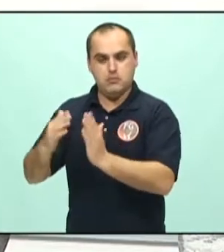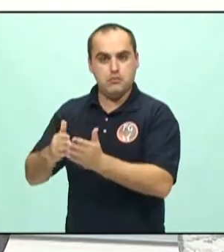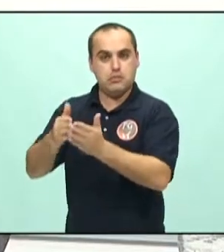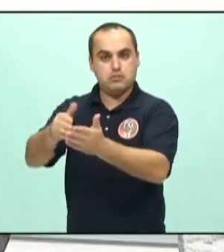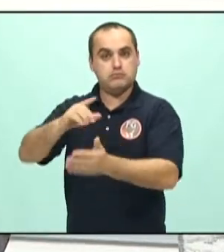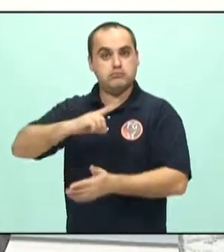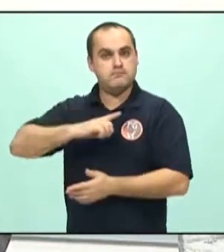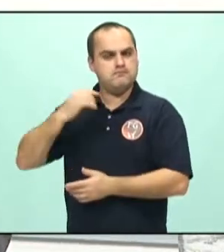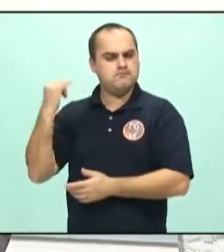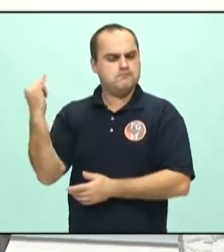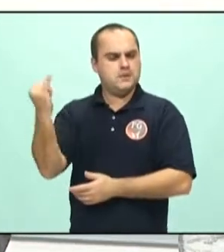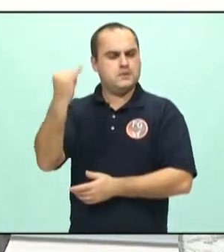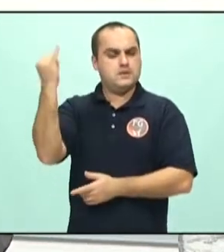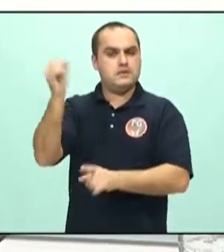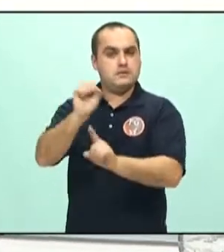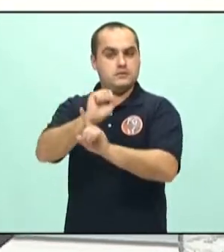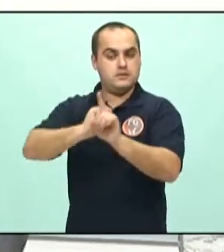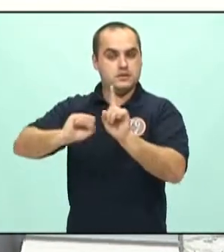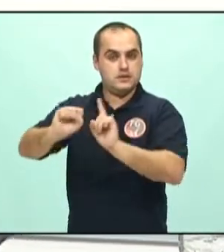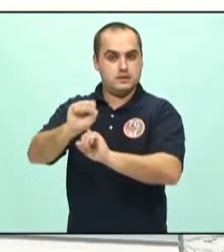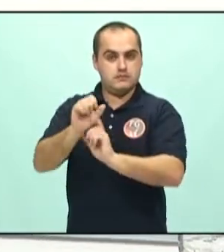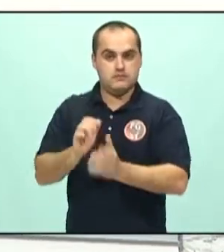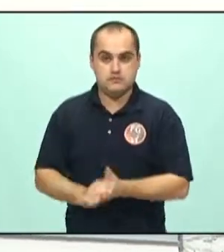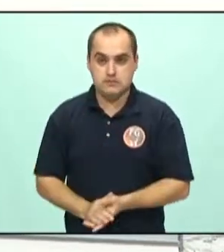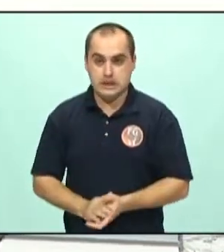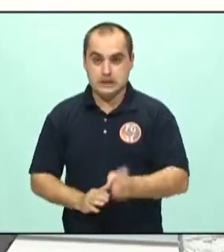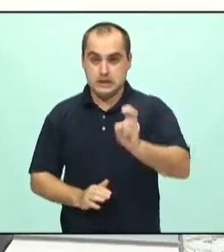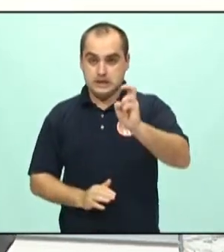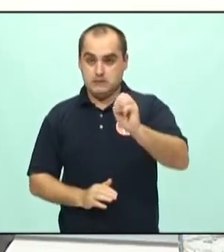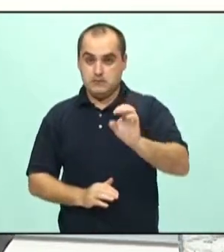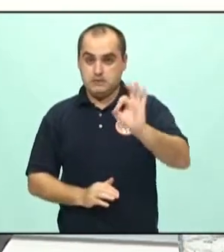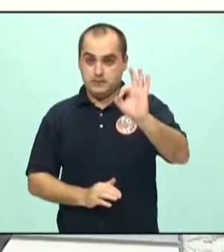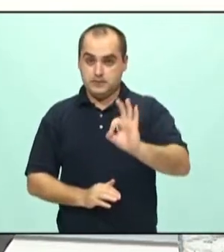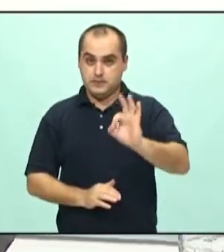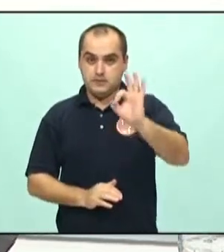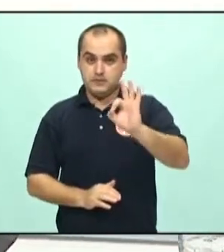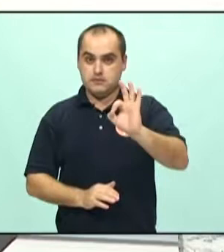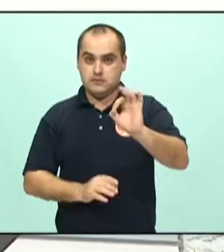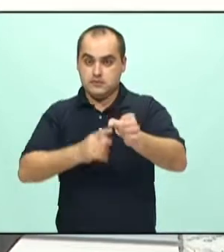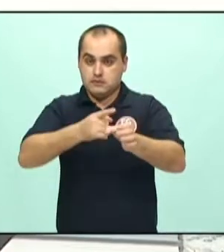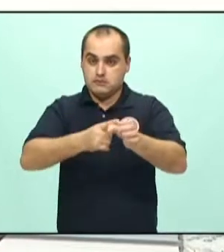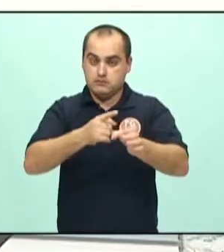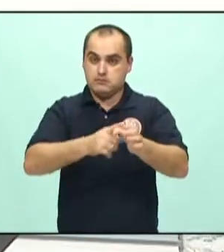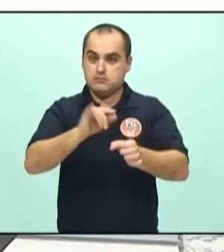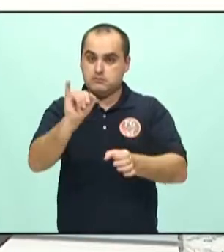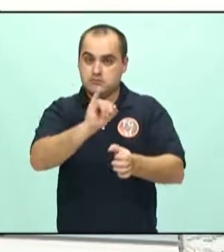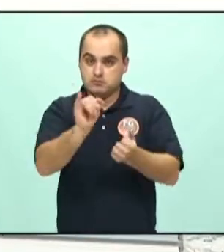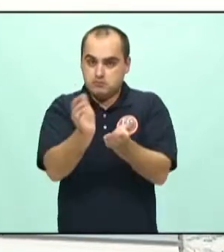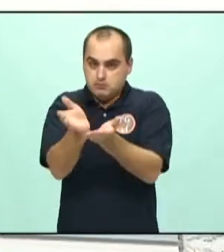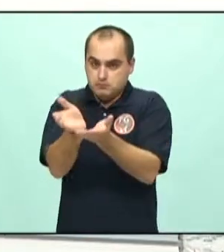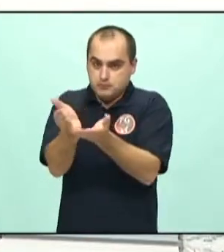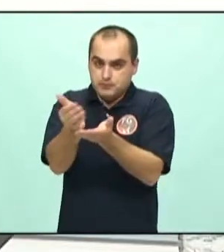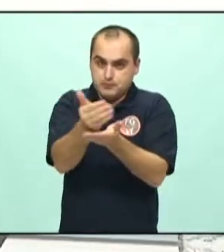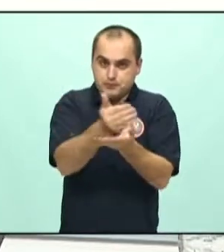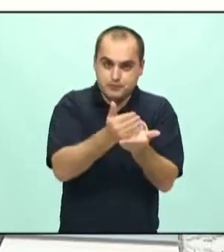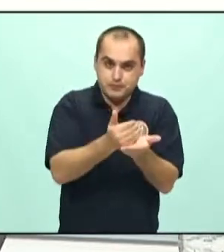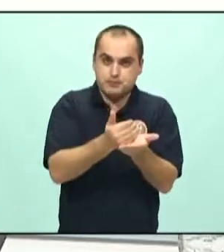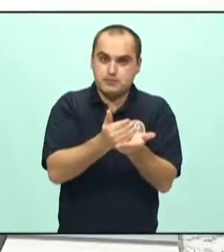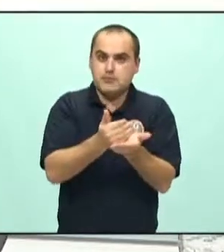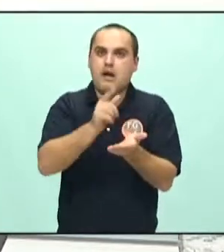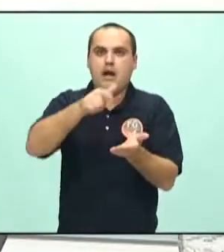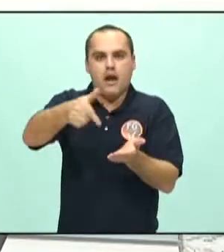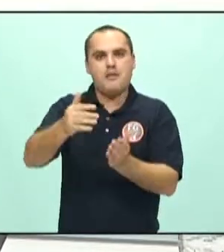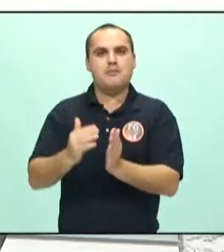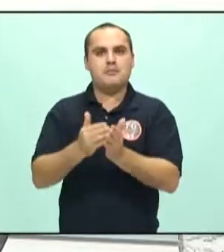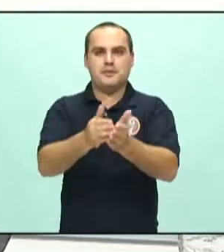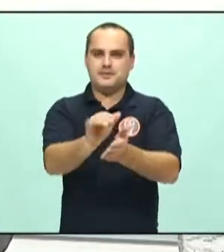sociedade. Mais de 50% do que a cidade arrecada vem do Porto de Itajaí. 1 em cada 3 itajaienses vive direto ou indiretamente do Porto